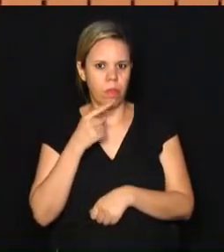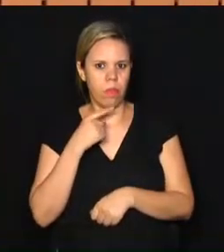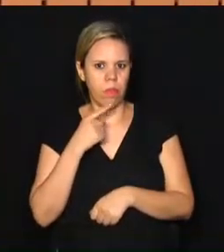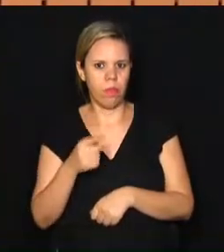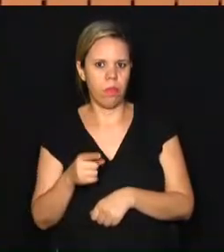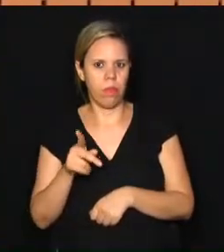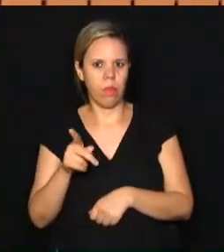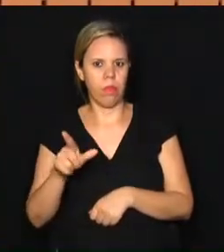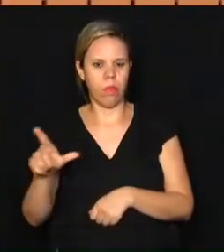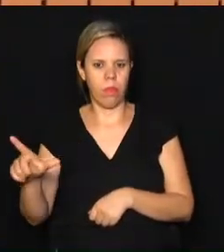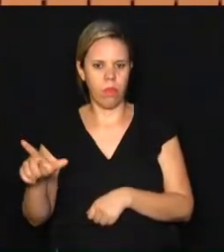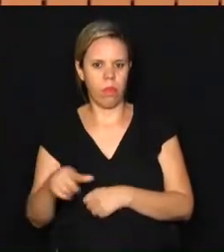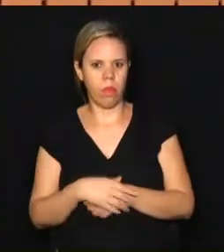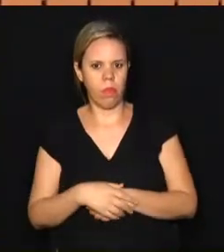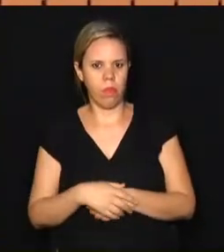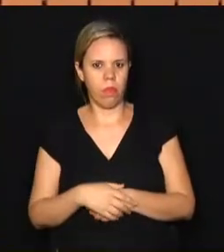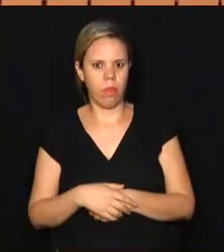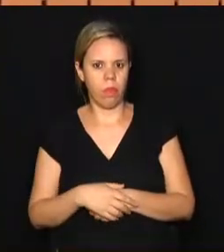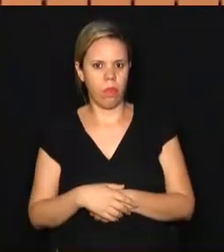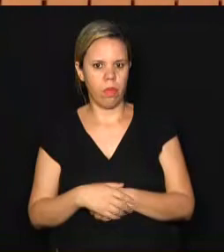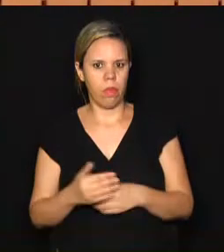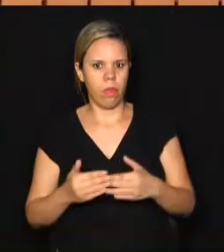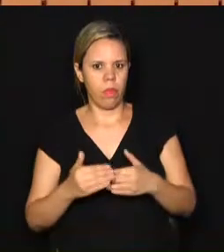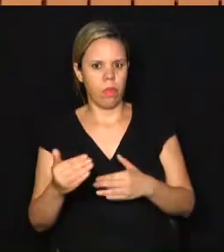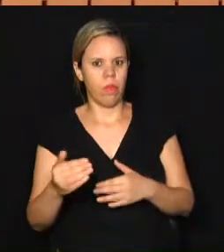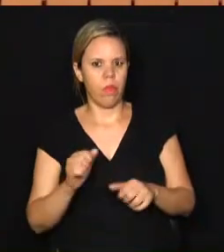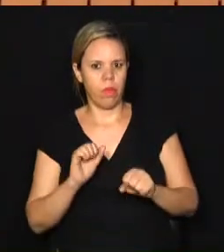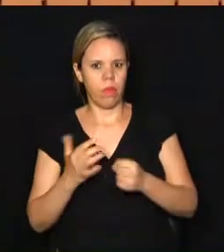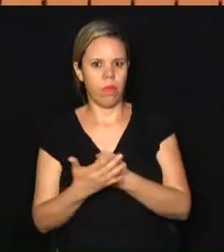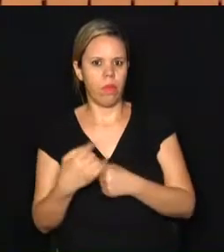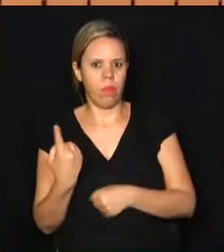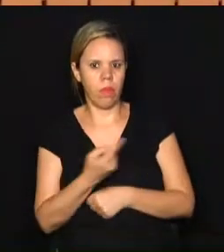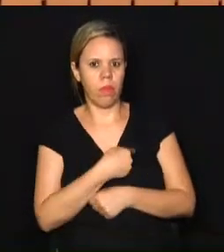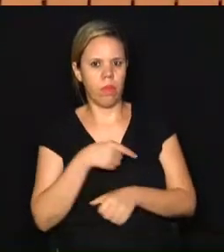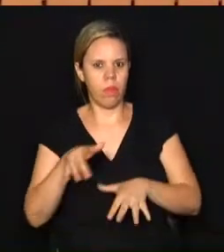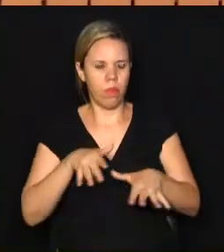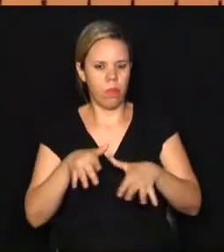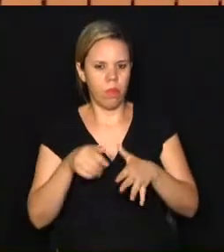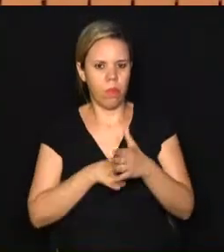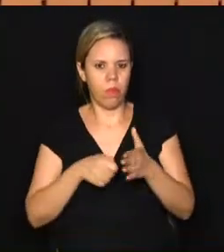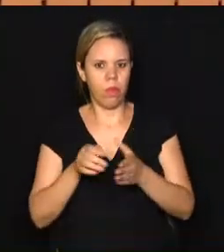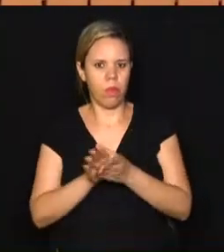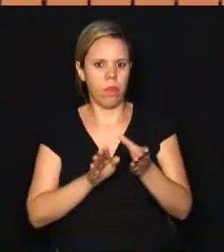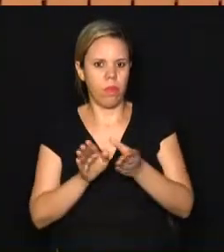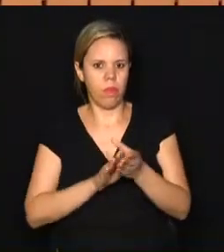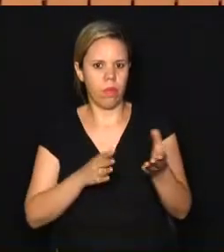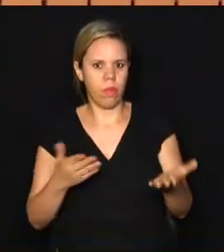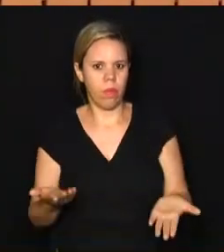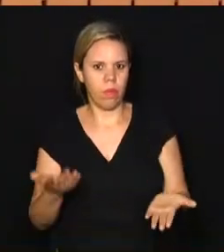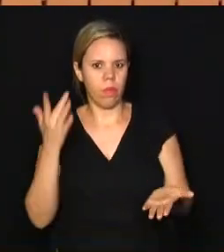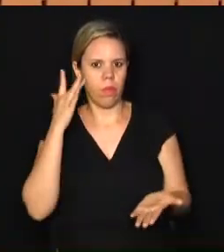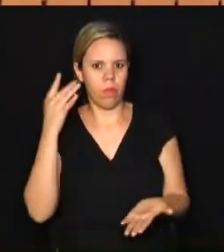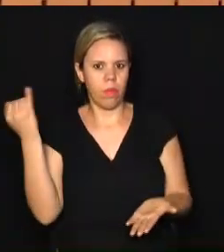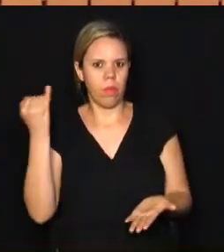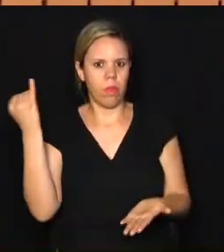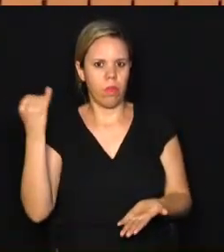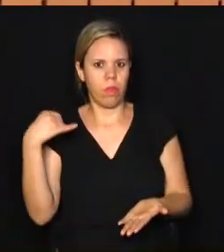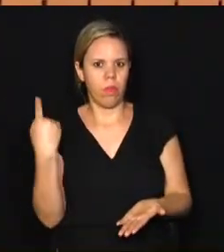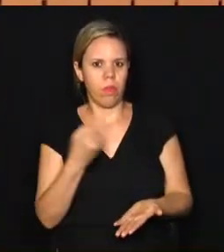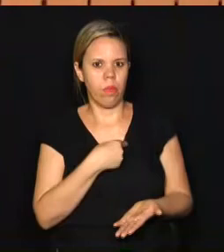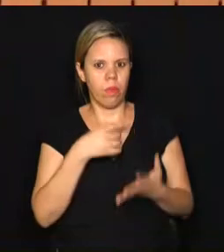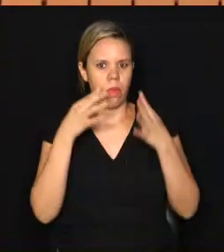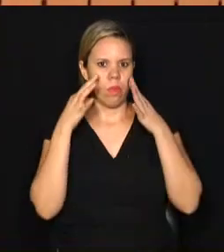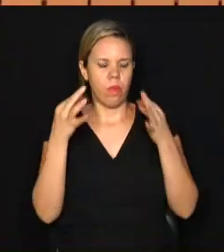desses PLs durante a pandemia, nós, né, do movimento, dos conselhos. Então, acho que é super importante nós estarmos